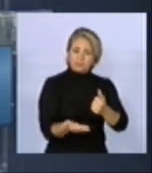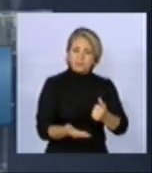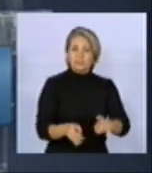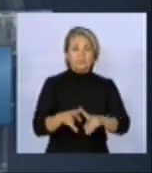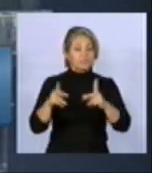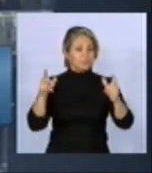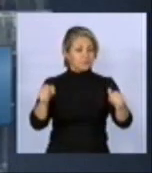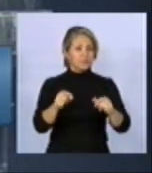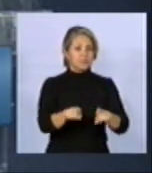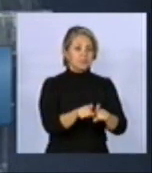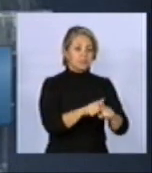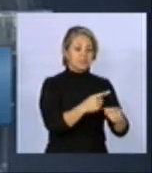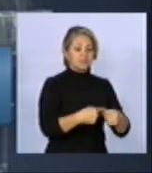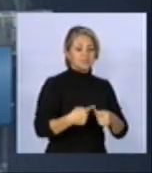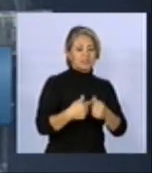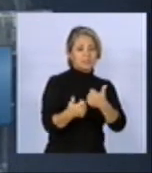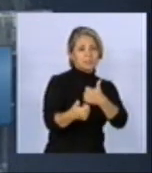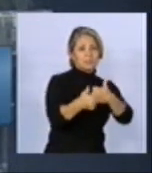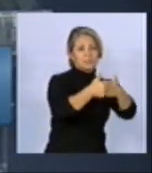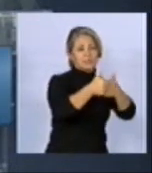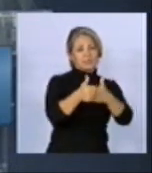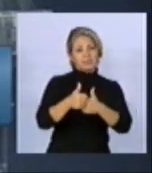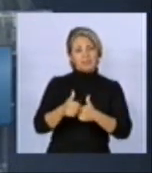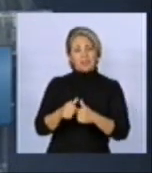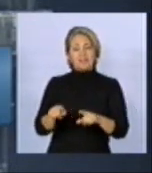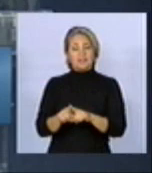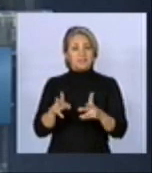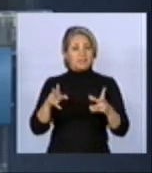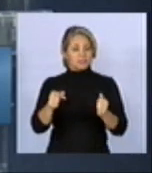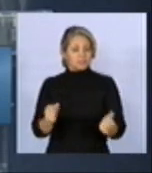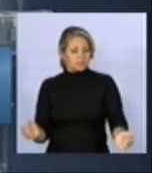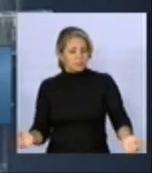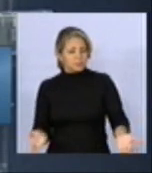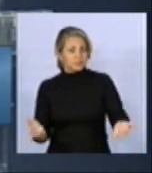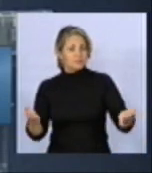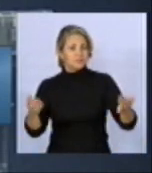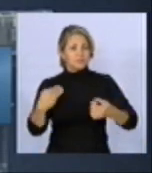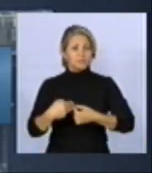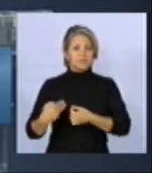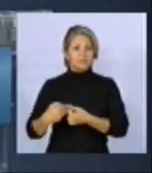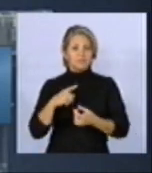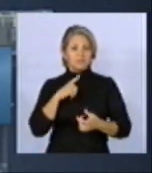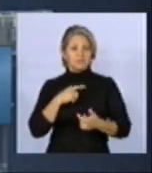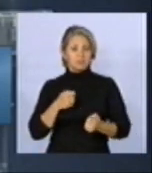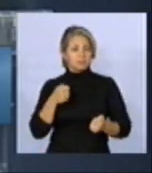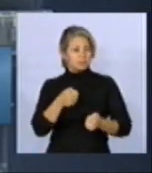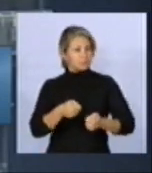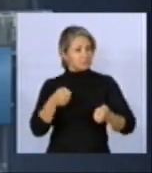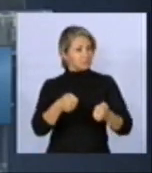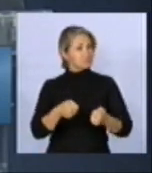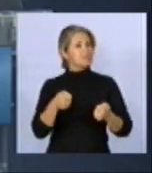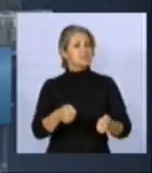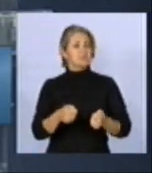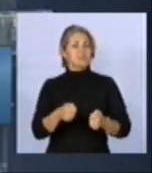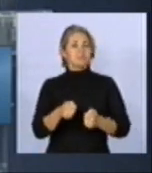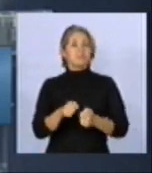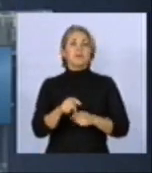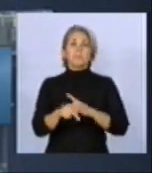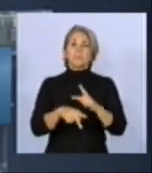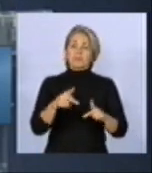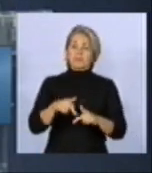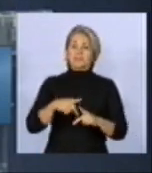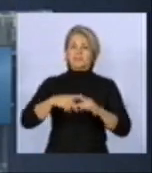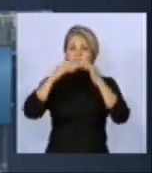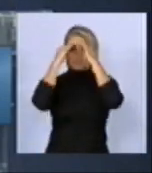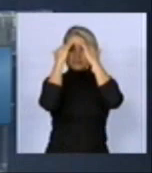talvez esse seja um motivador dos municípios de para atender uma uma demanda uma pressão popular de estabelecerem as leis né